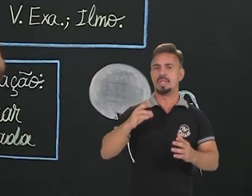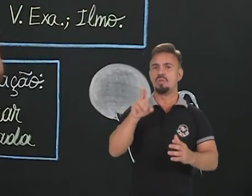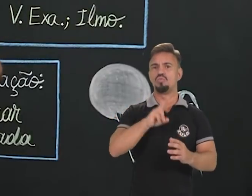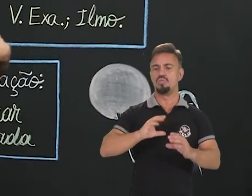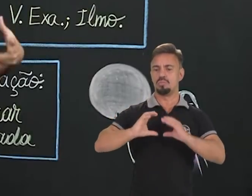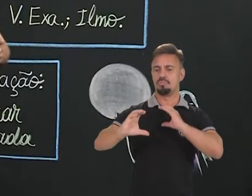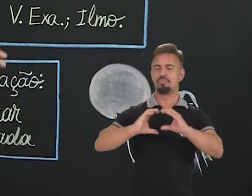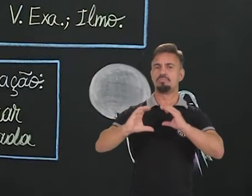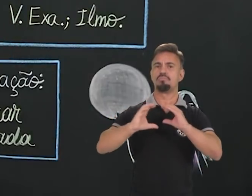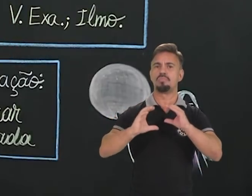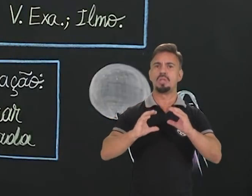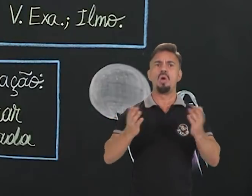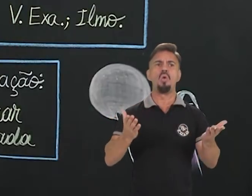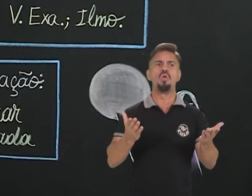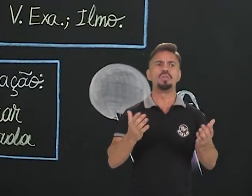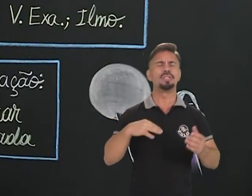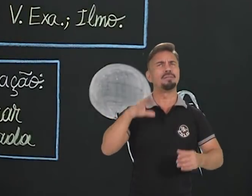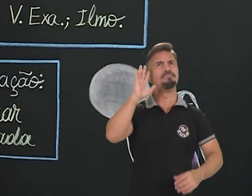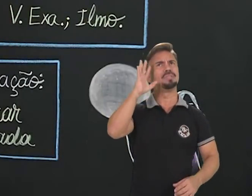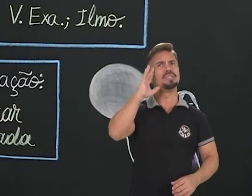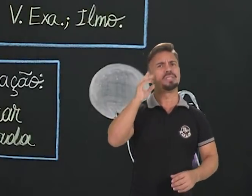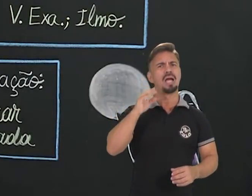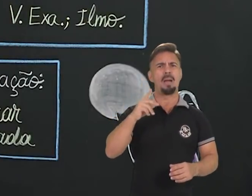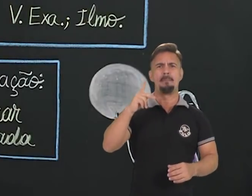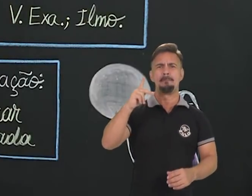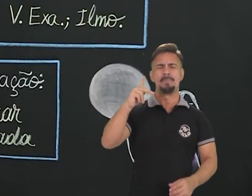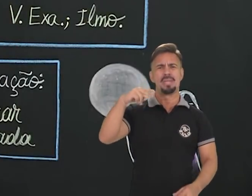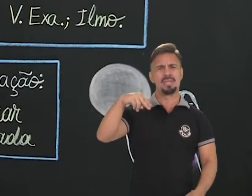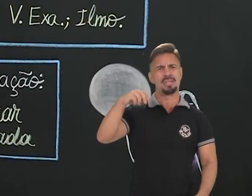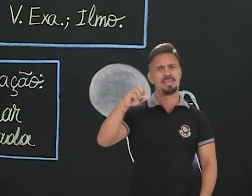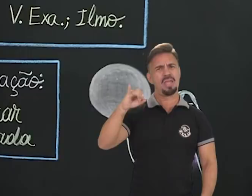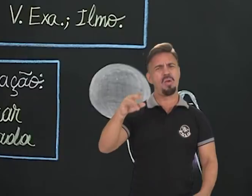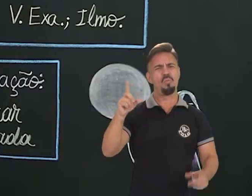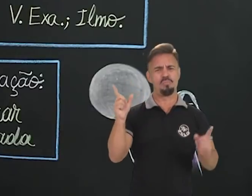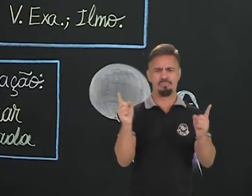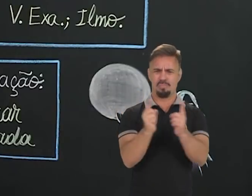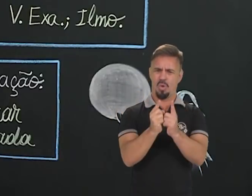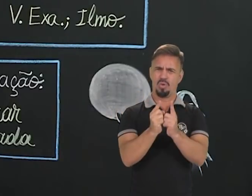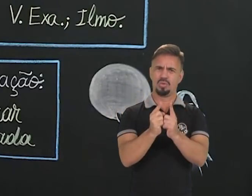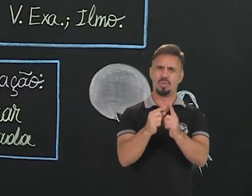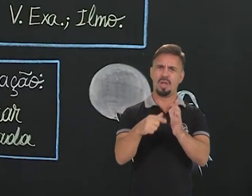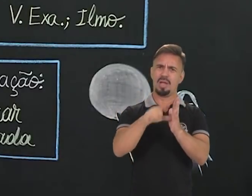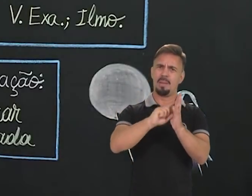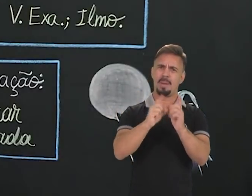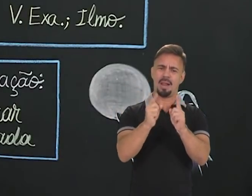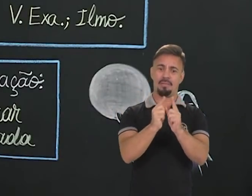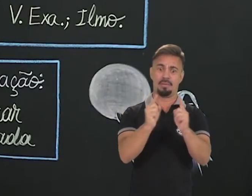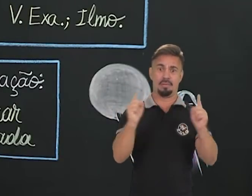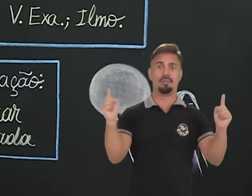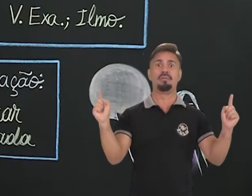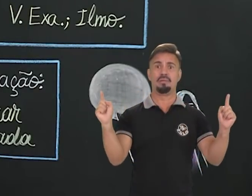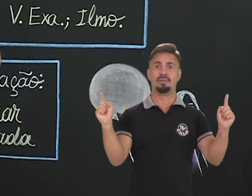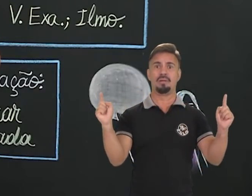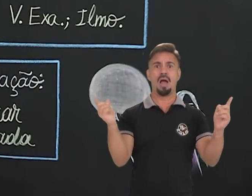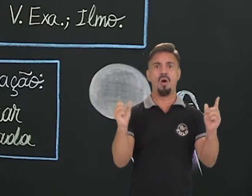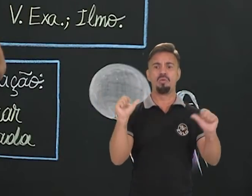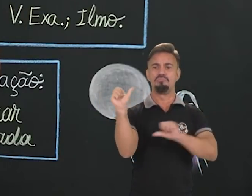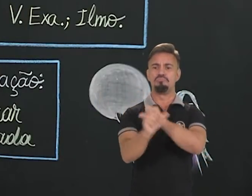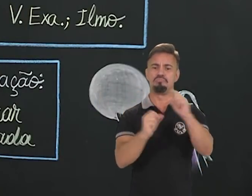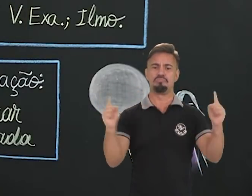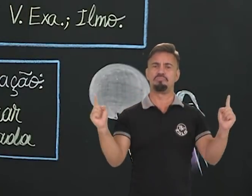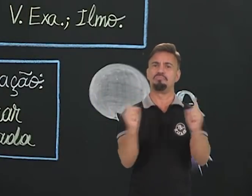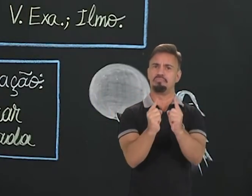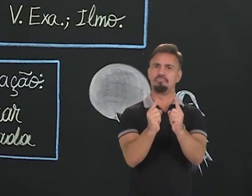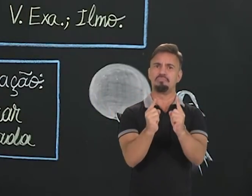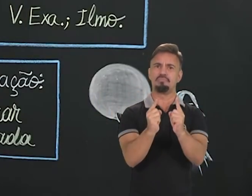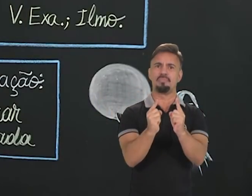sendo incorporadas a ponto de muita gente hoje nem imaginar que pneu e moto, por exemplo, são abreviações, né, de palavras outras que existem, mas